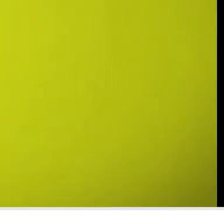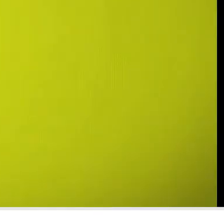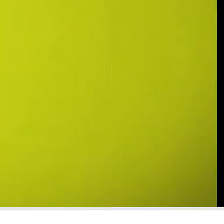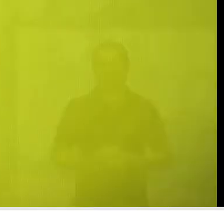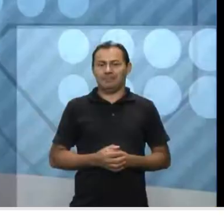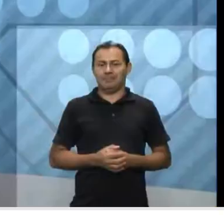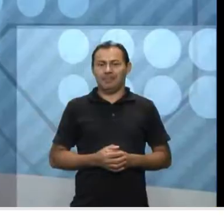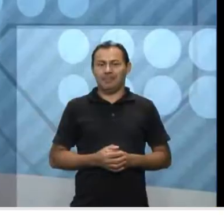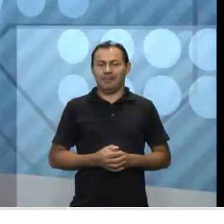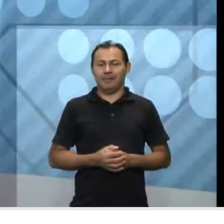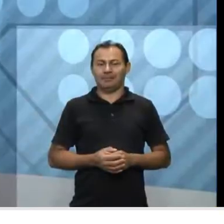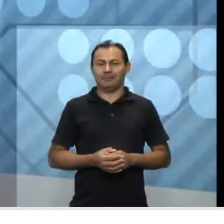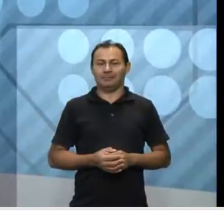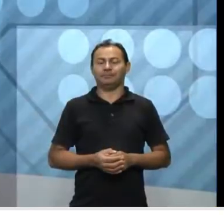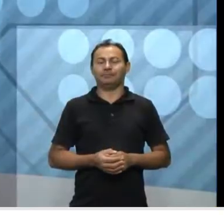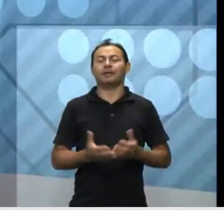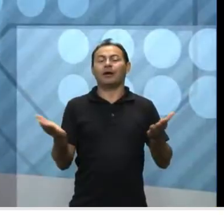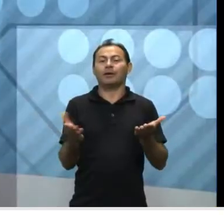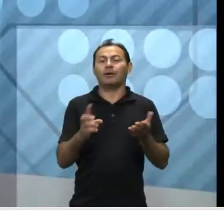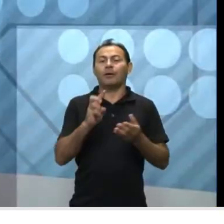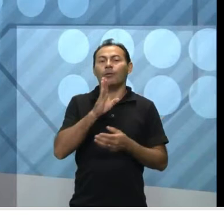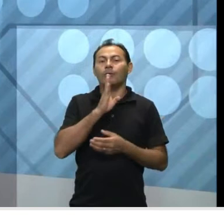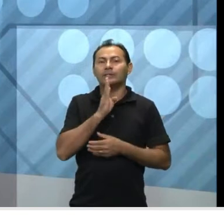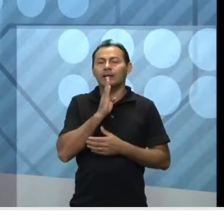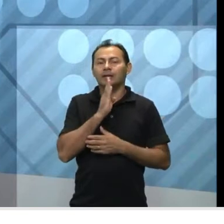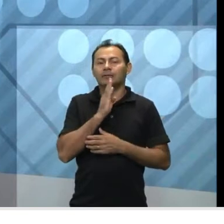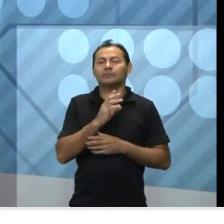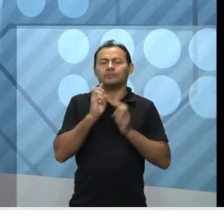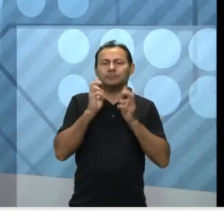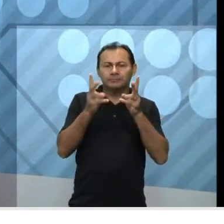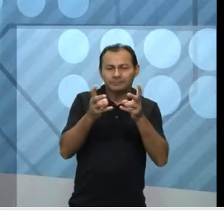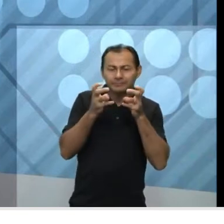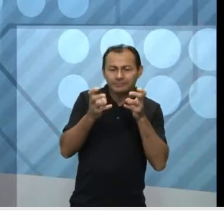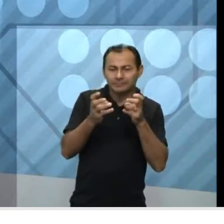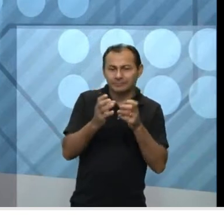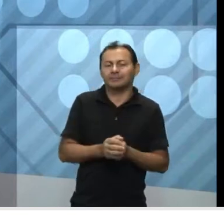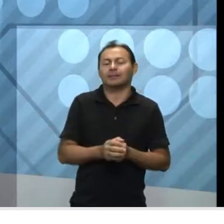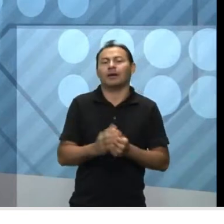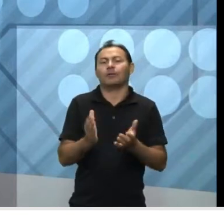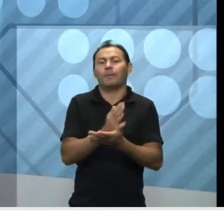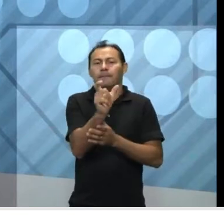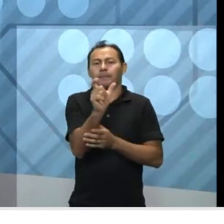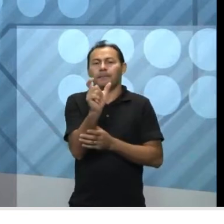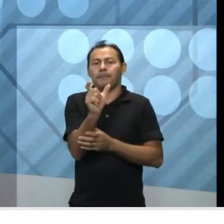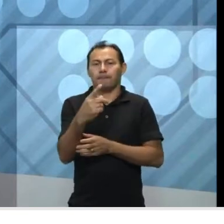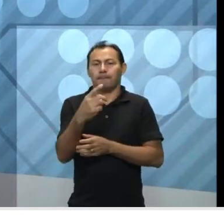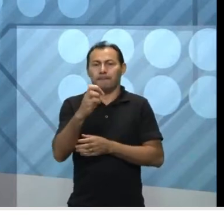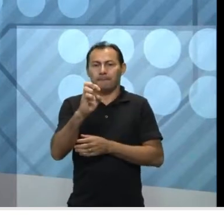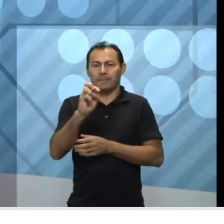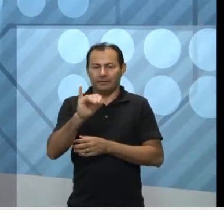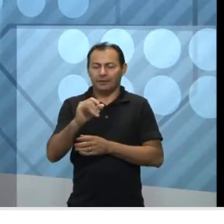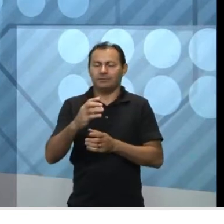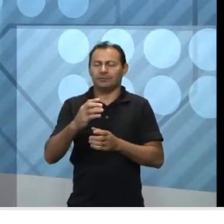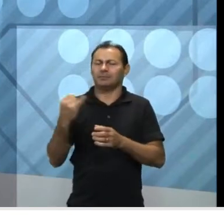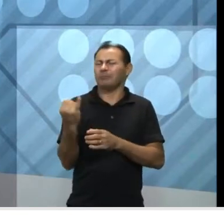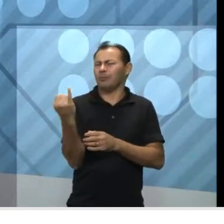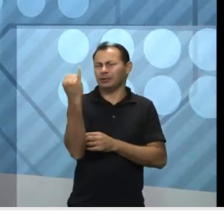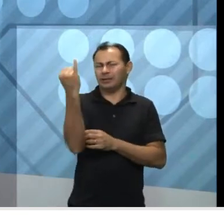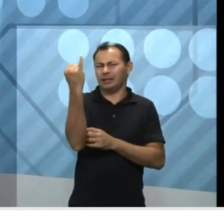Bom, vamos agora conhecer ou identificar alguns termos que são prévios para a nossa aula. Então no quadro eu coloco o